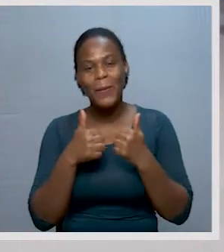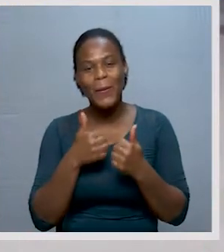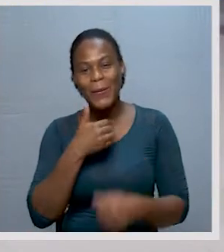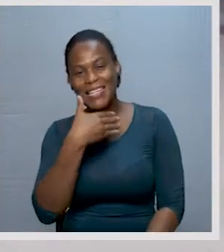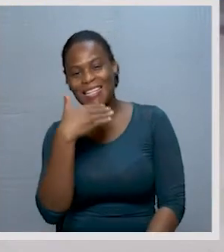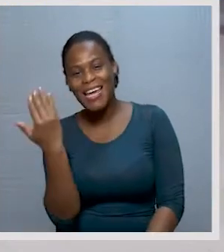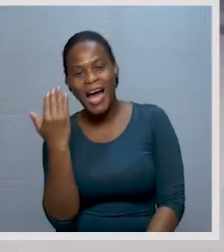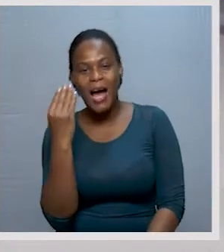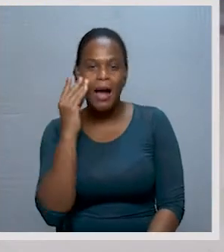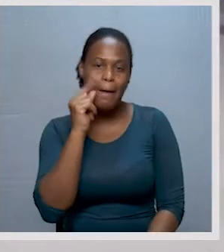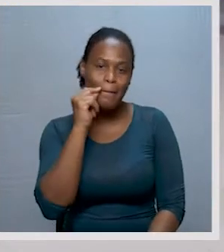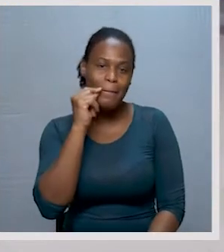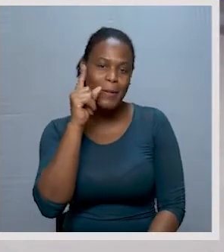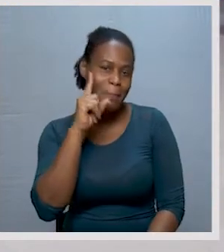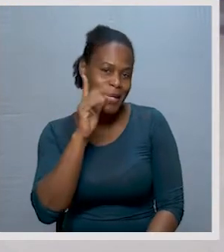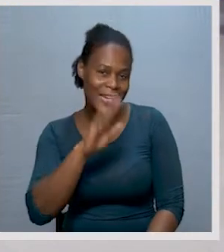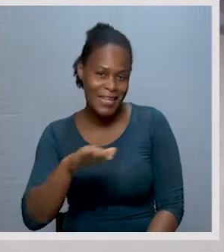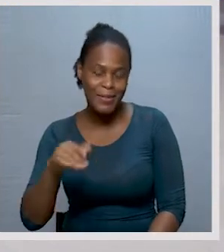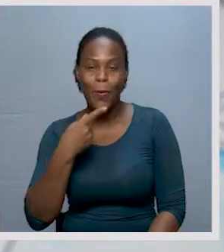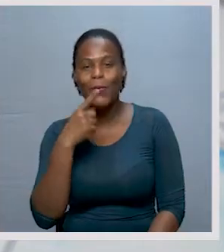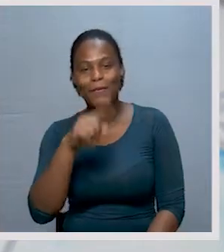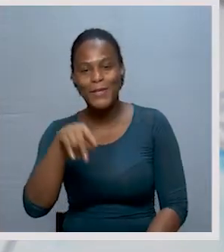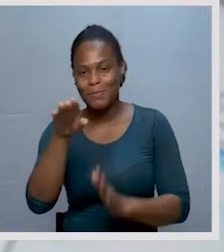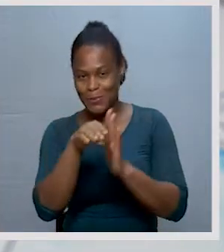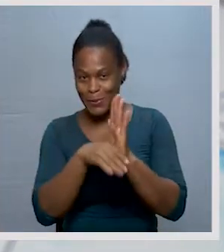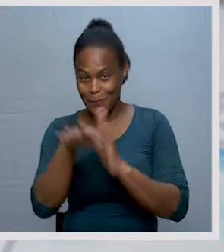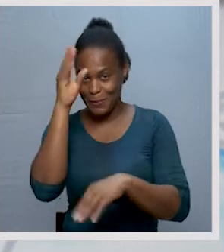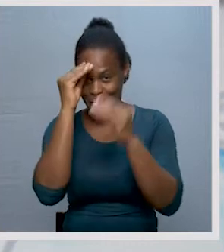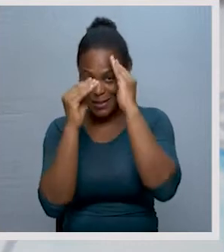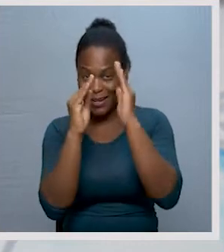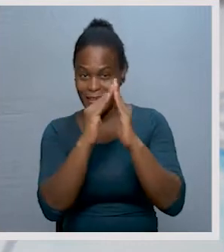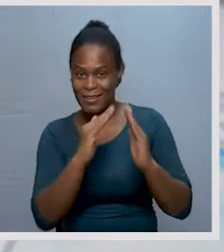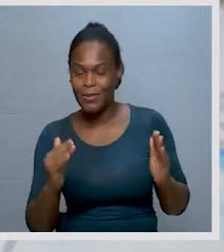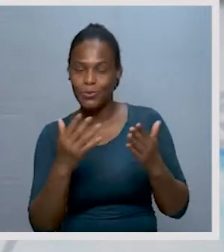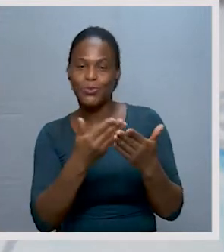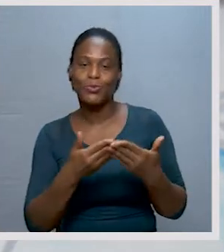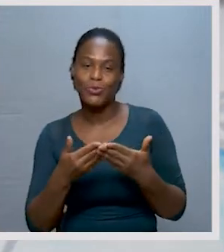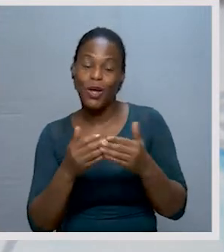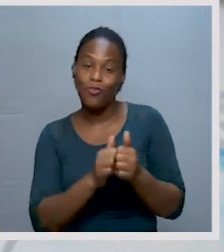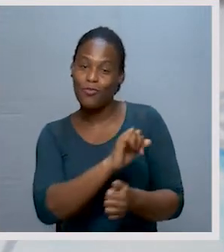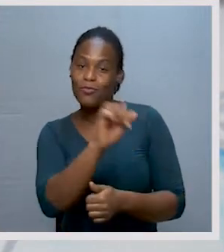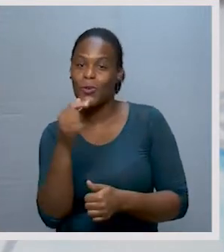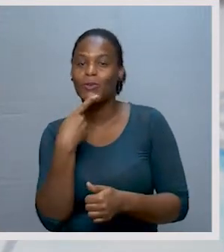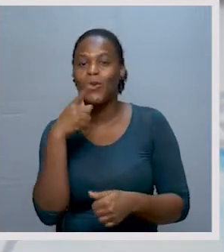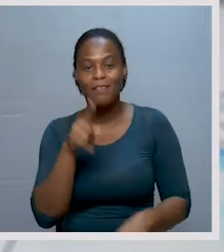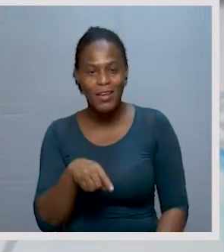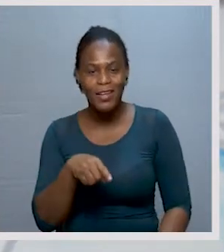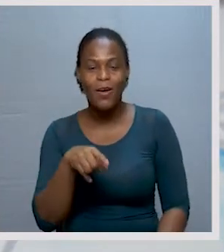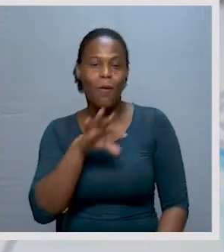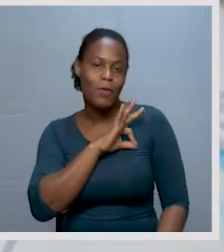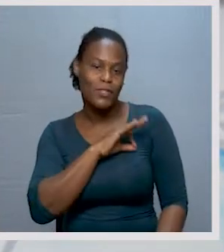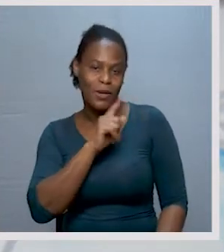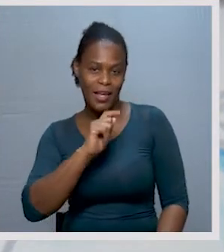Muito bom dia, meninos e meninas. De volta estamos no programa Aprender e Estudar em Casa e convosco novamente